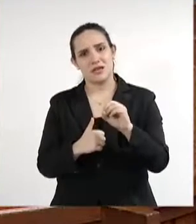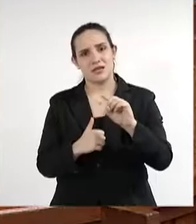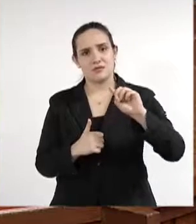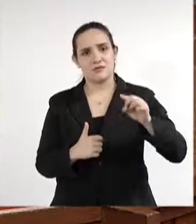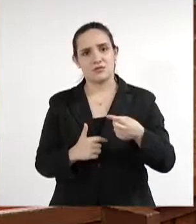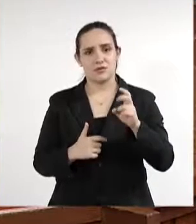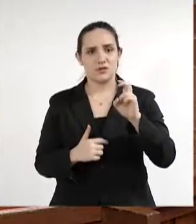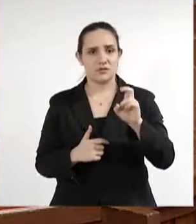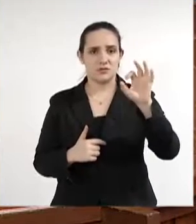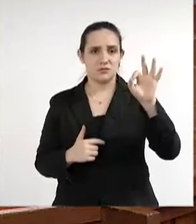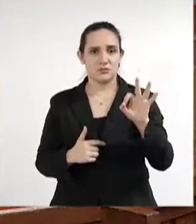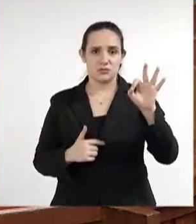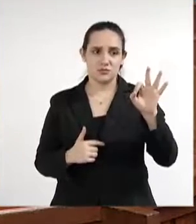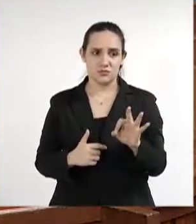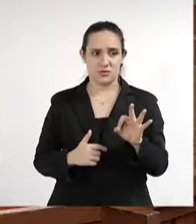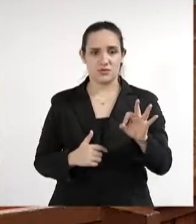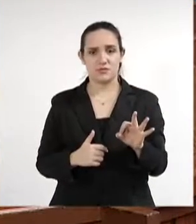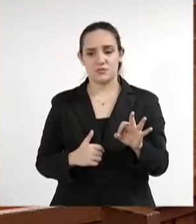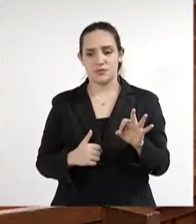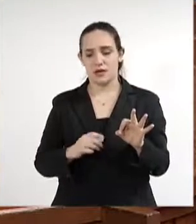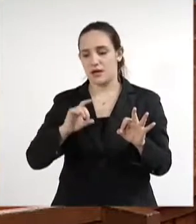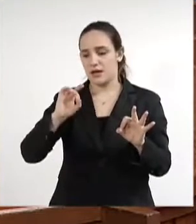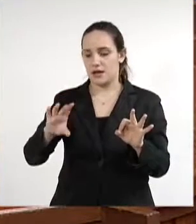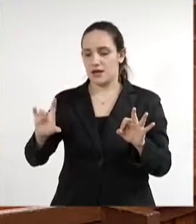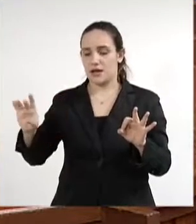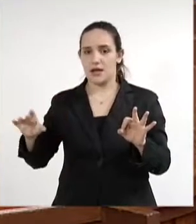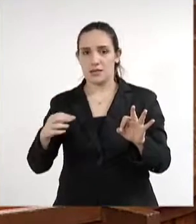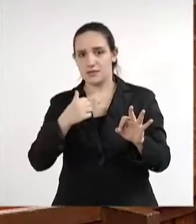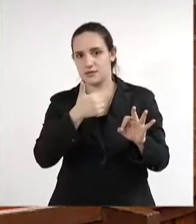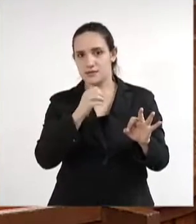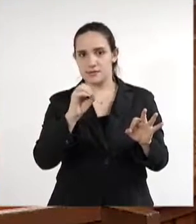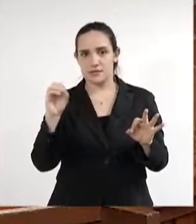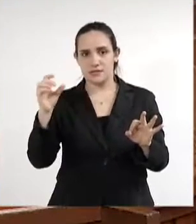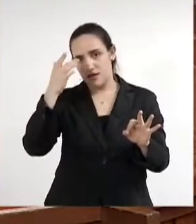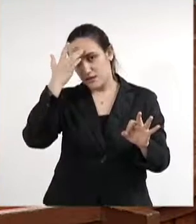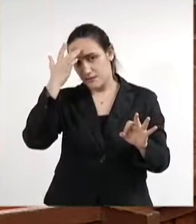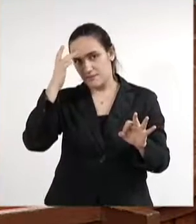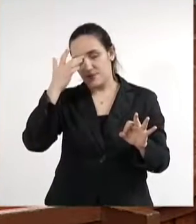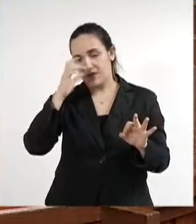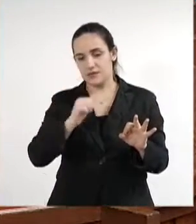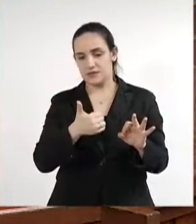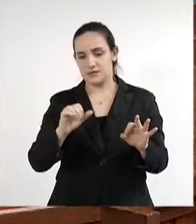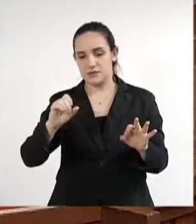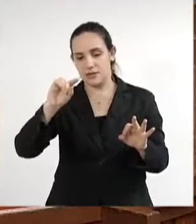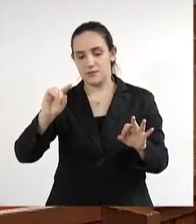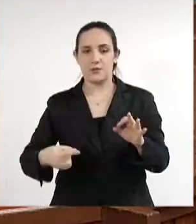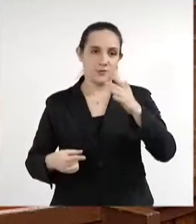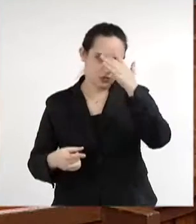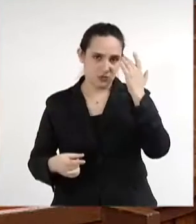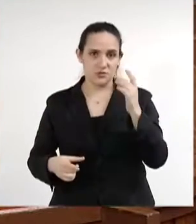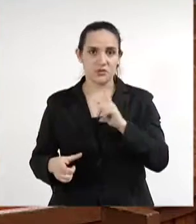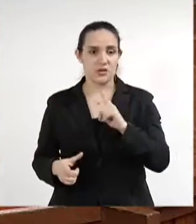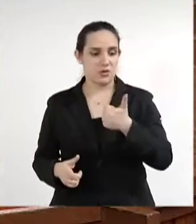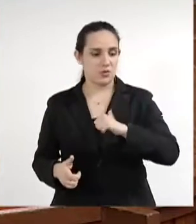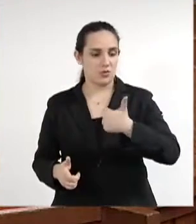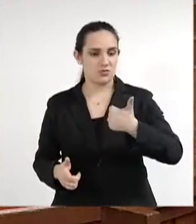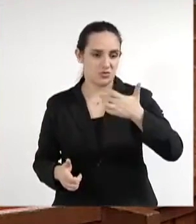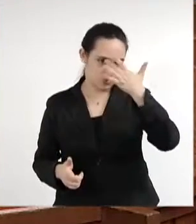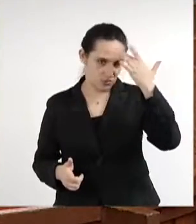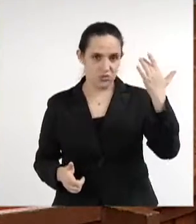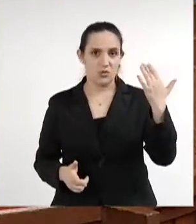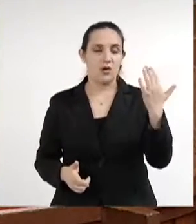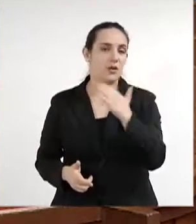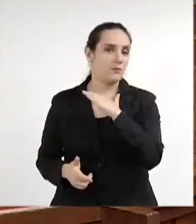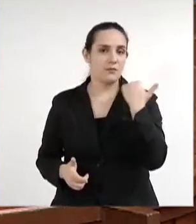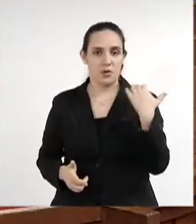10,5 por cada 100 mil pessoas. Então, a cada 100 mil pessoas, quase 11 pessoas se suicidam. No